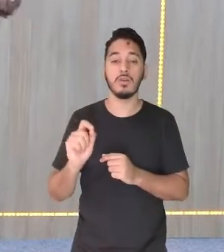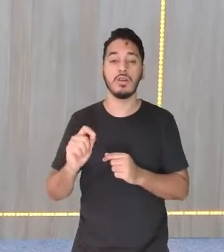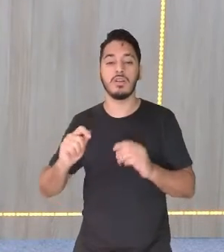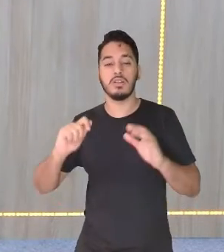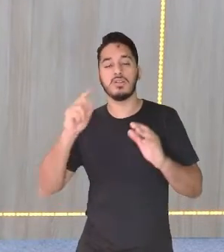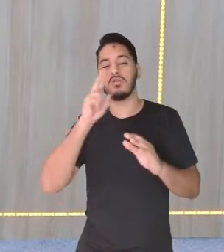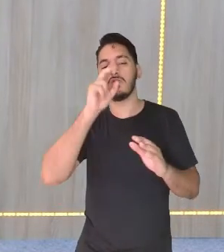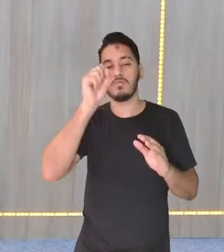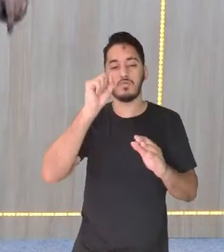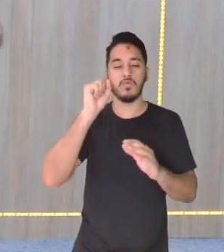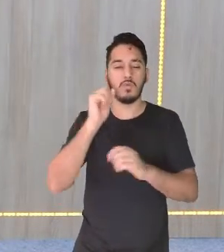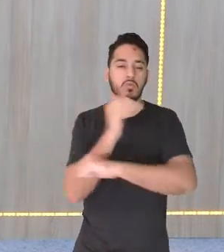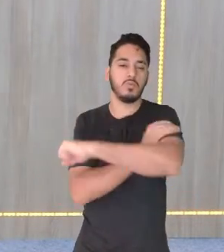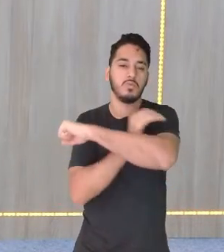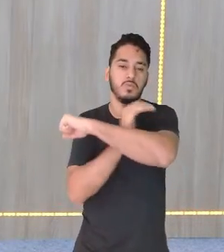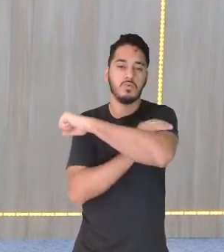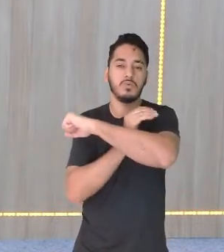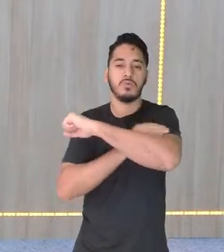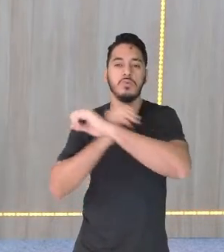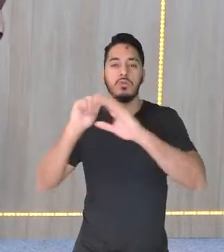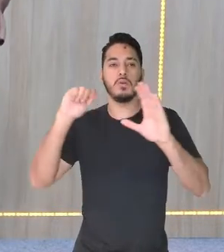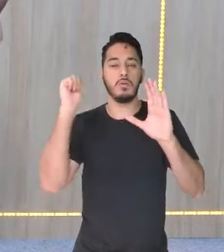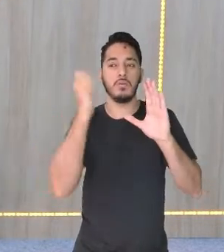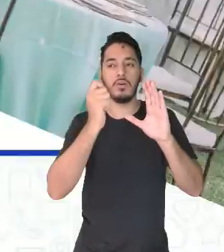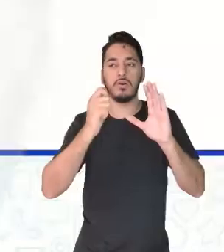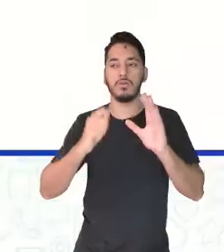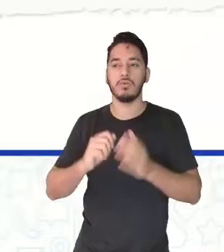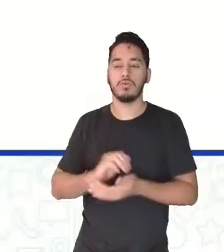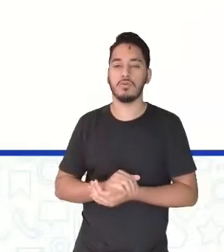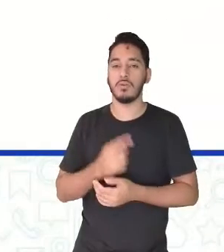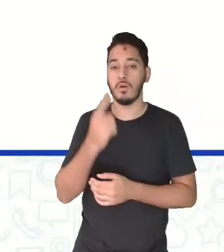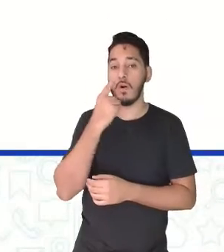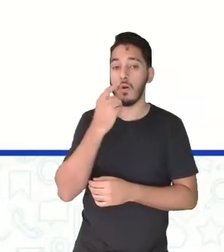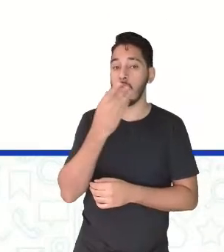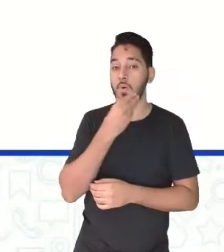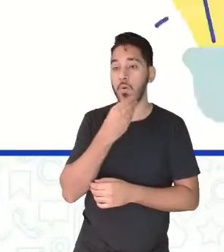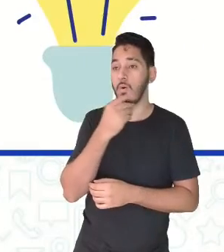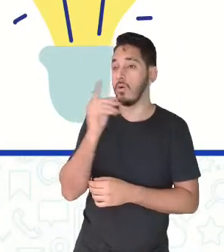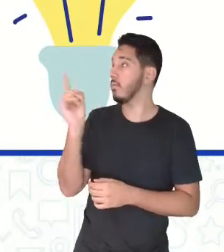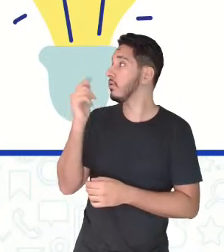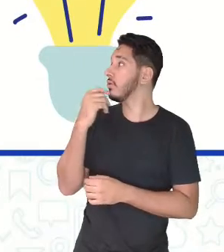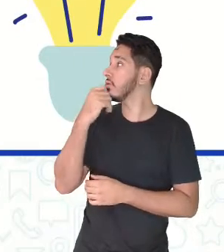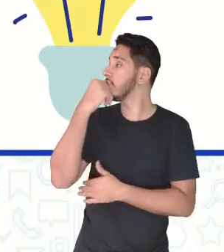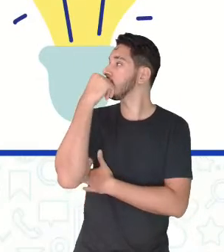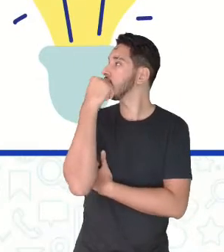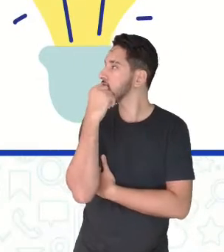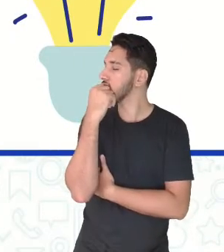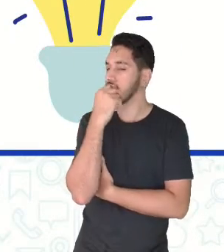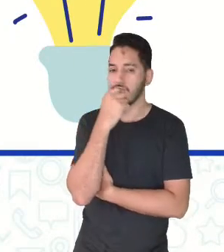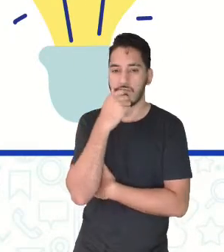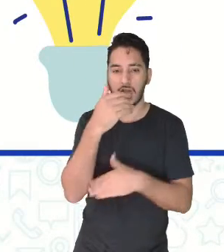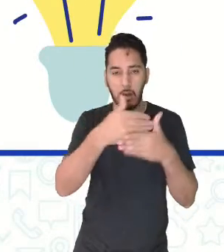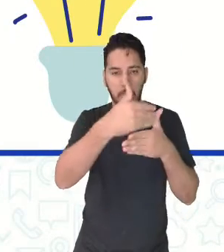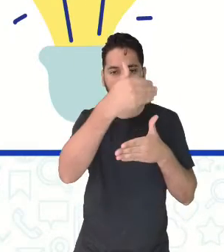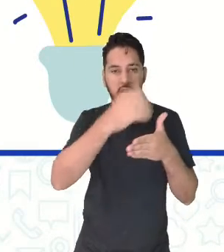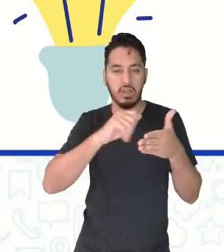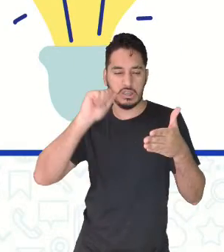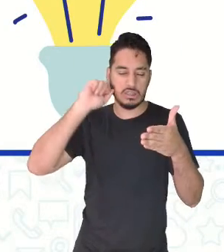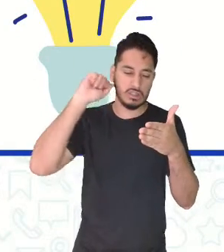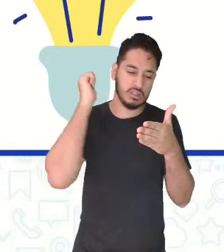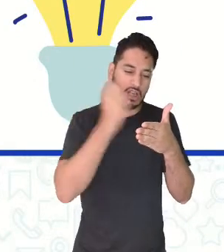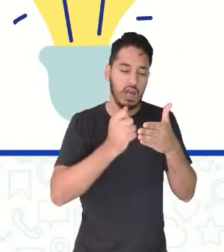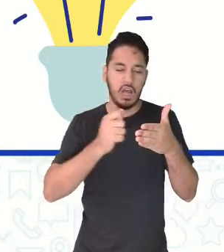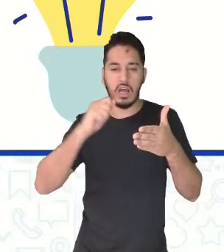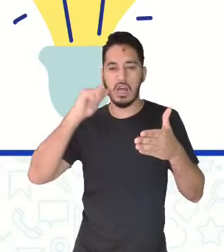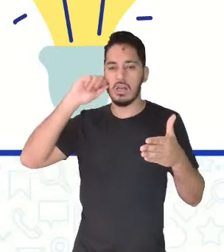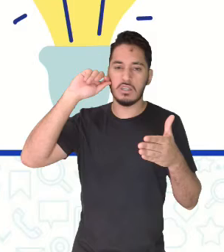do esforço físico, né? Que nem um rapaz ali, Blipo. Joga na tela, olha o rapaz ali, ó, quebrando a parede, na